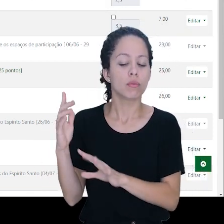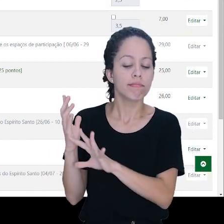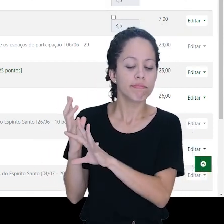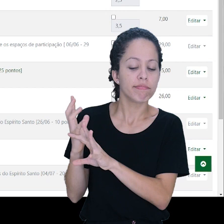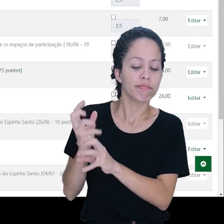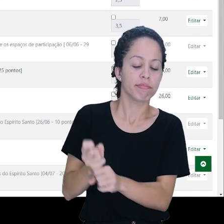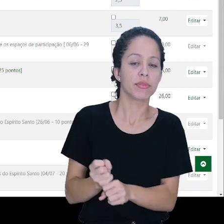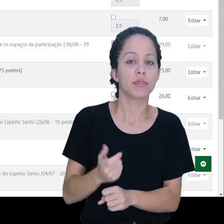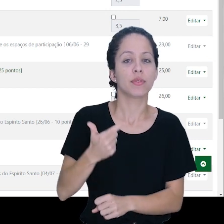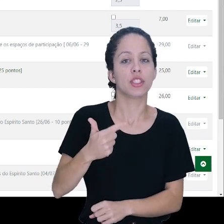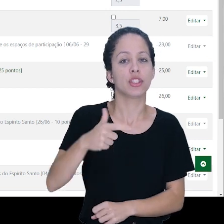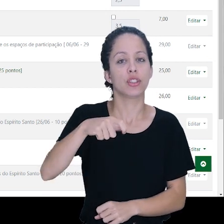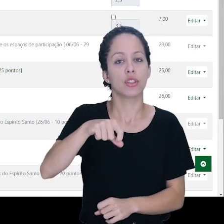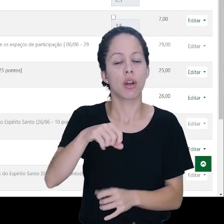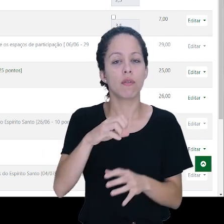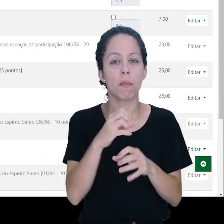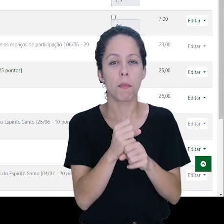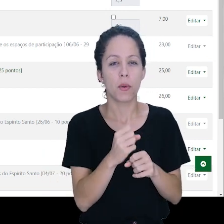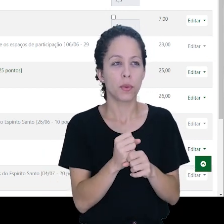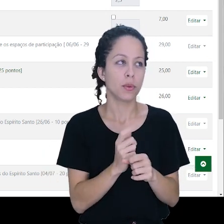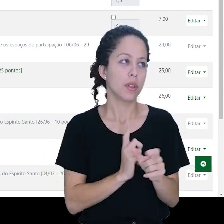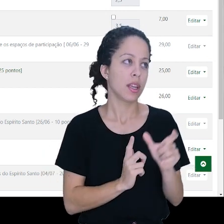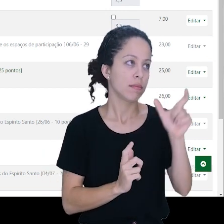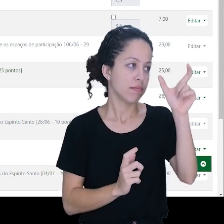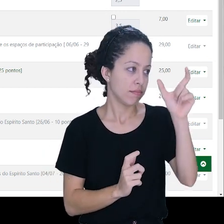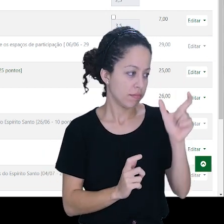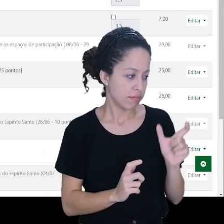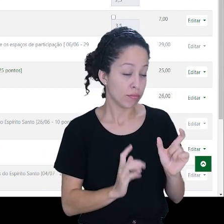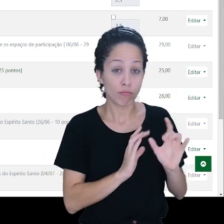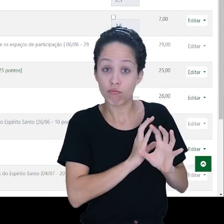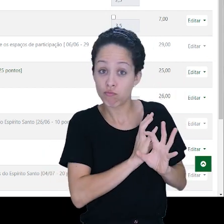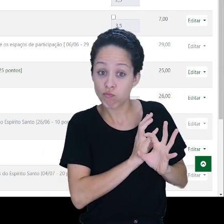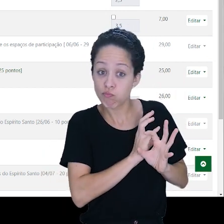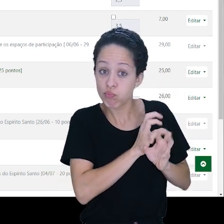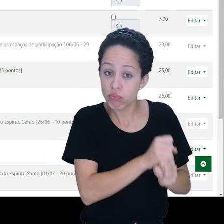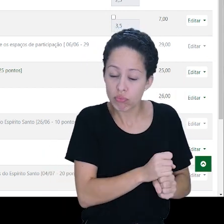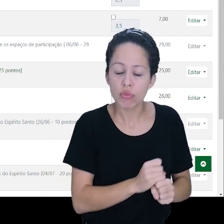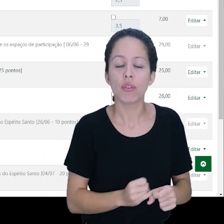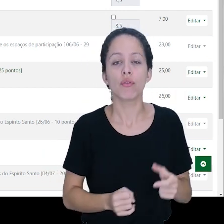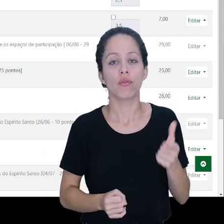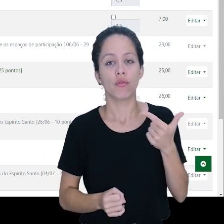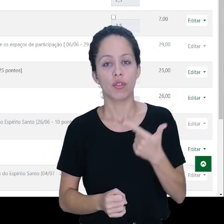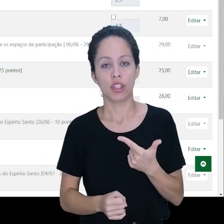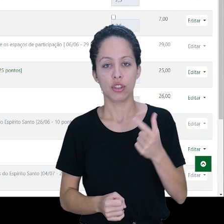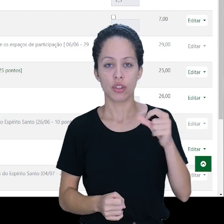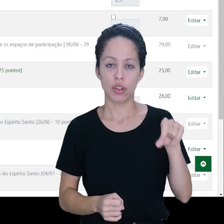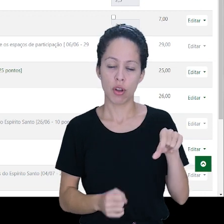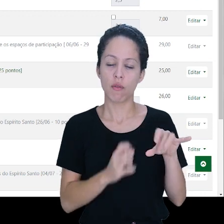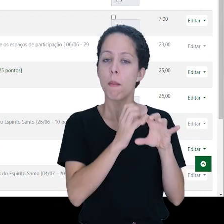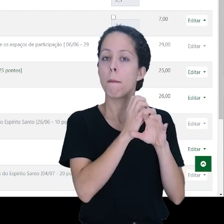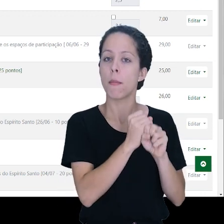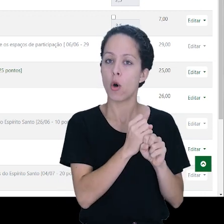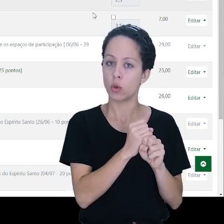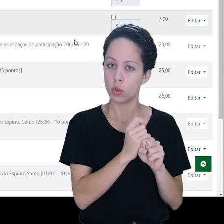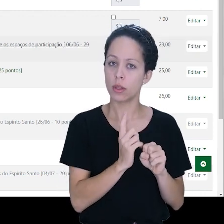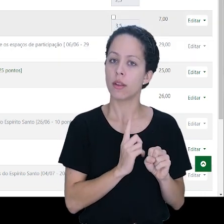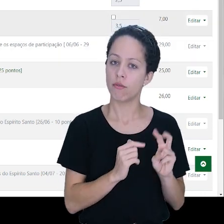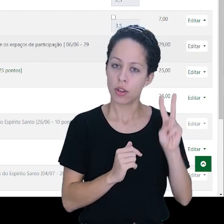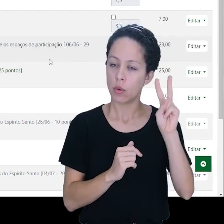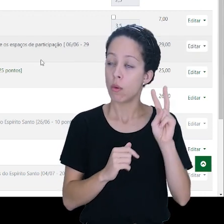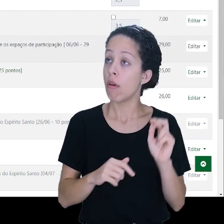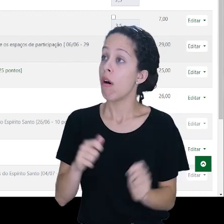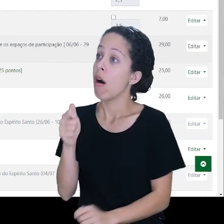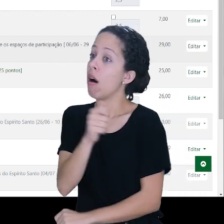29 pontos então vou escrever aqui 29 pontos né Essas atividades aqui